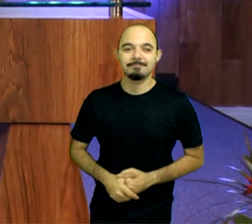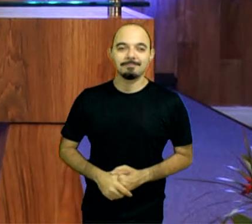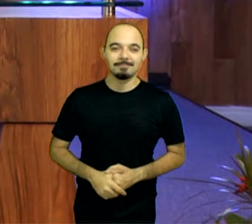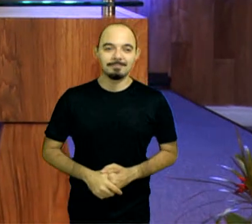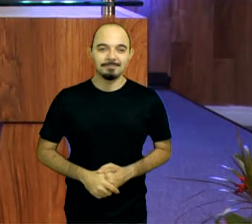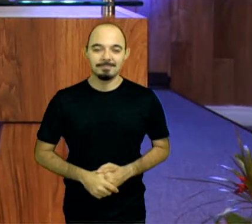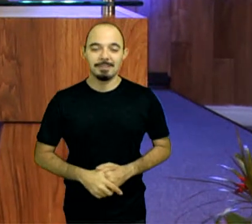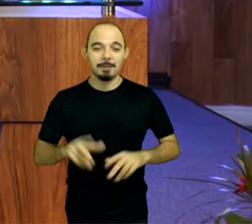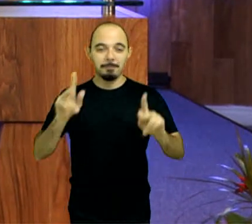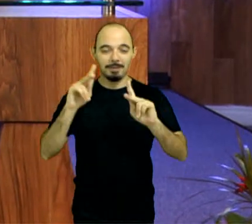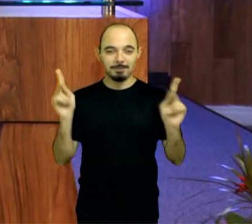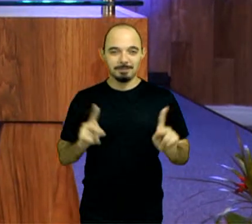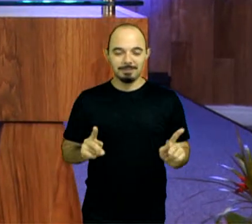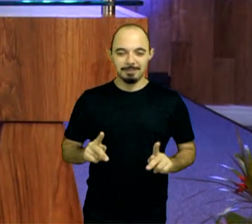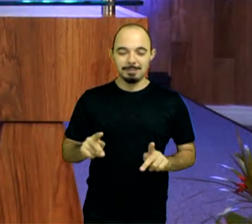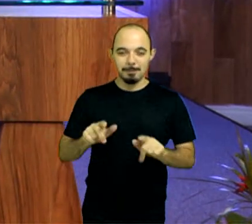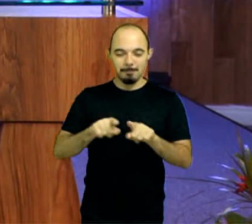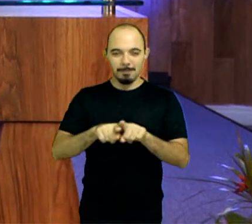A paz, irmãos.